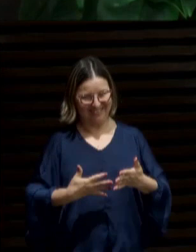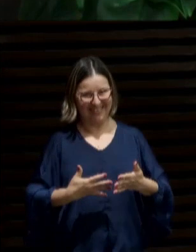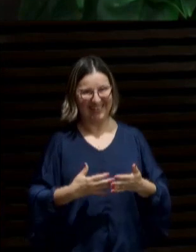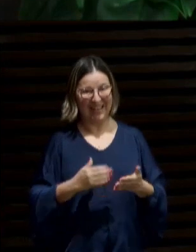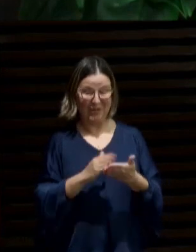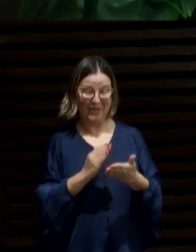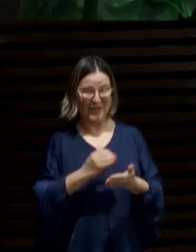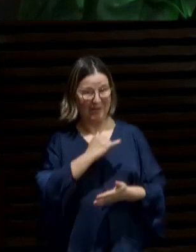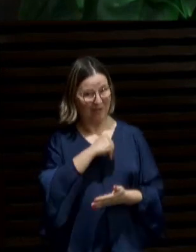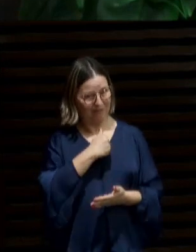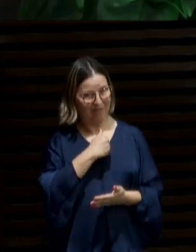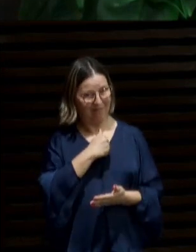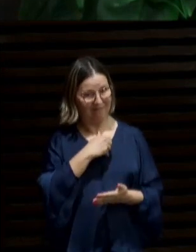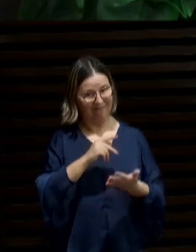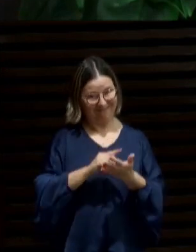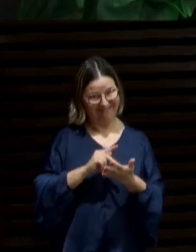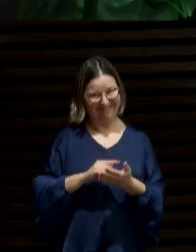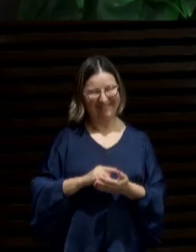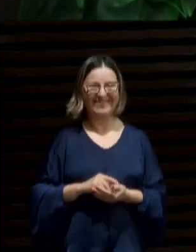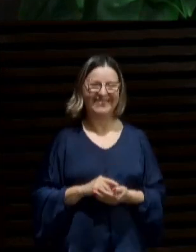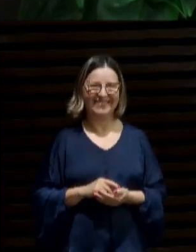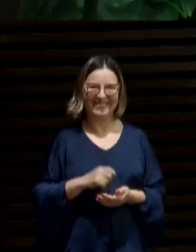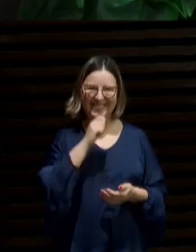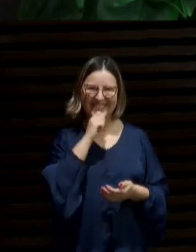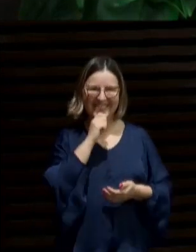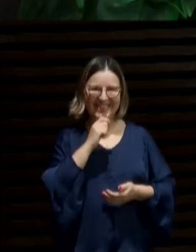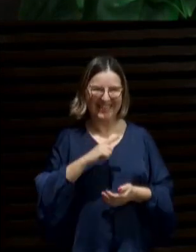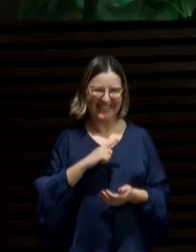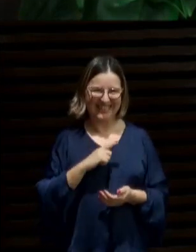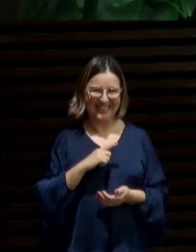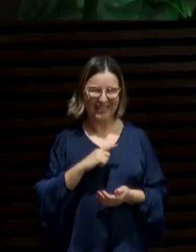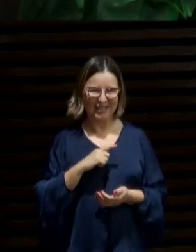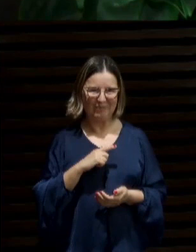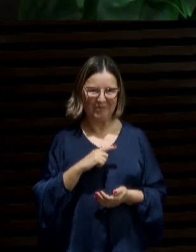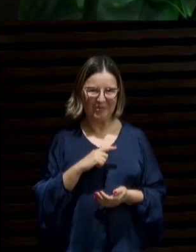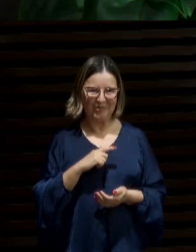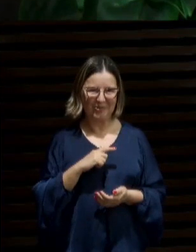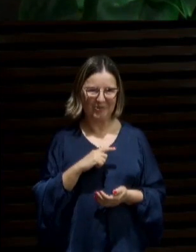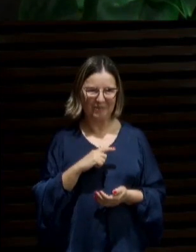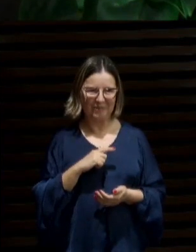Com sinceridade. Porque ainda temos uma caminhada boa.